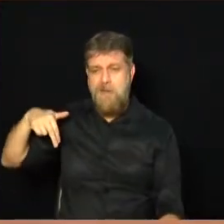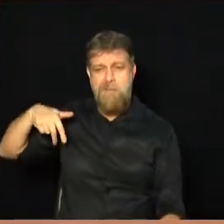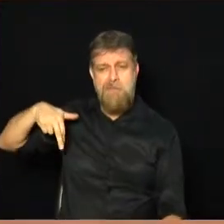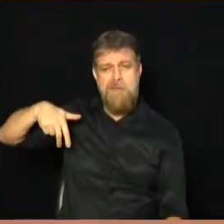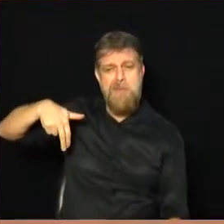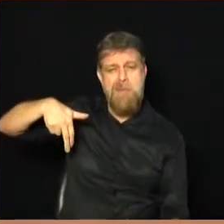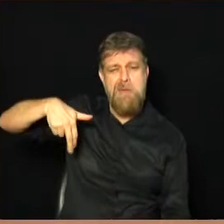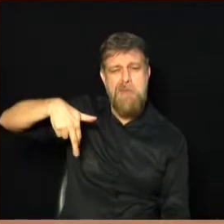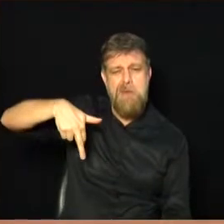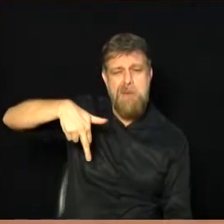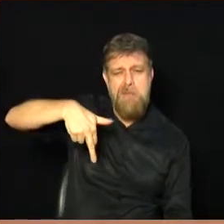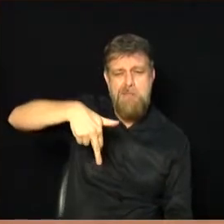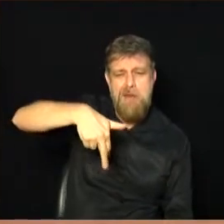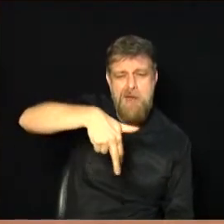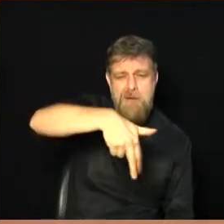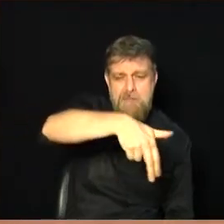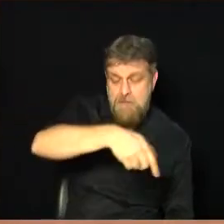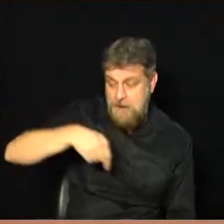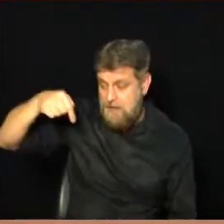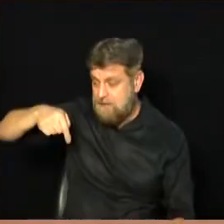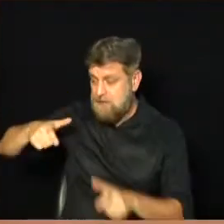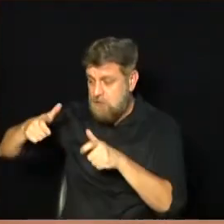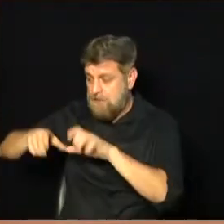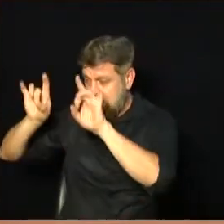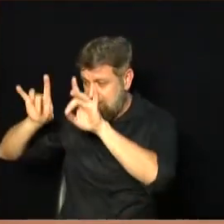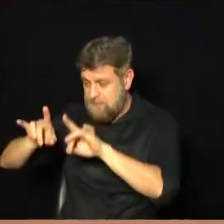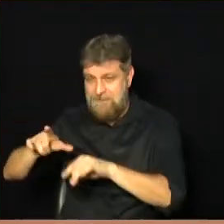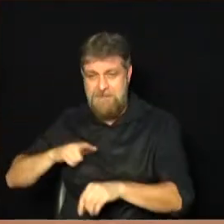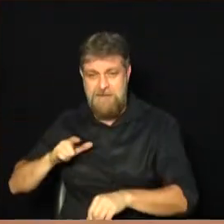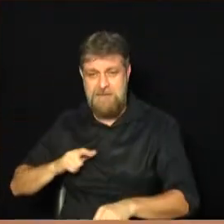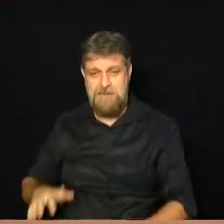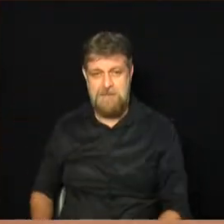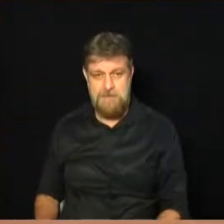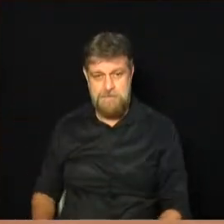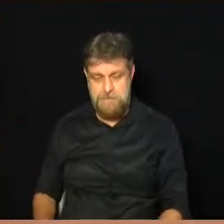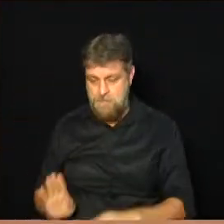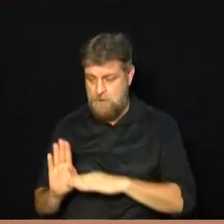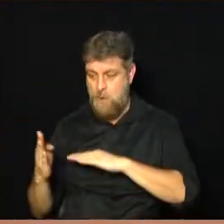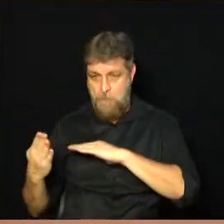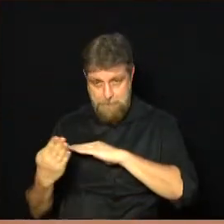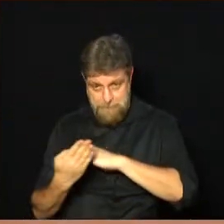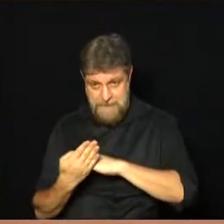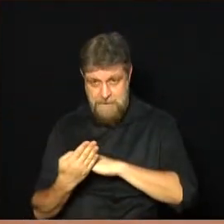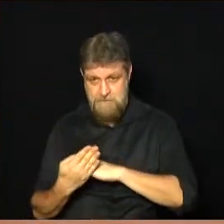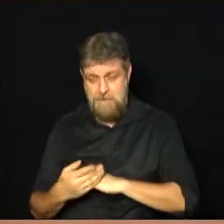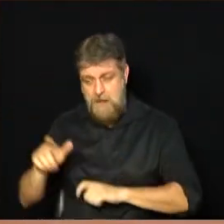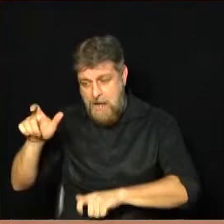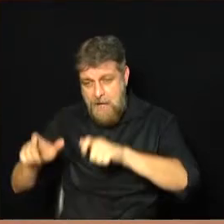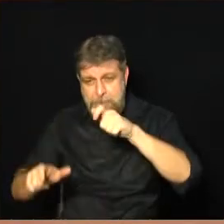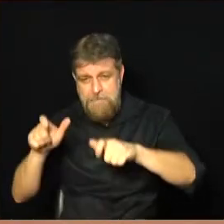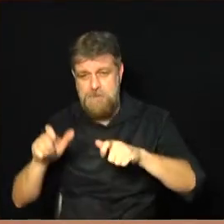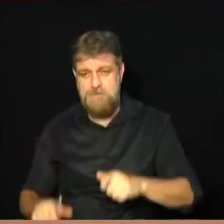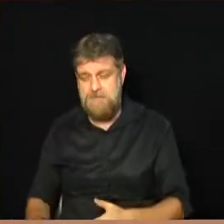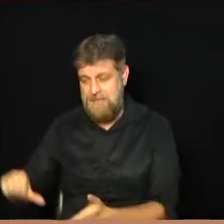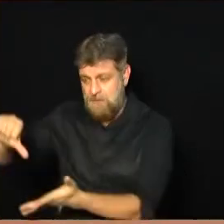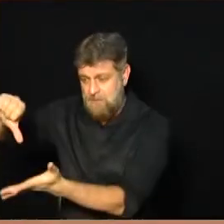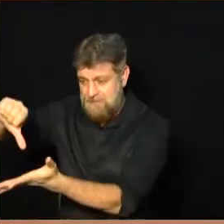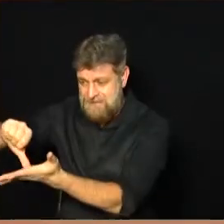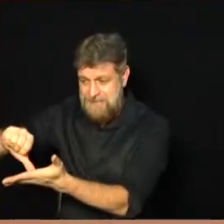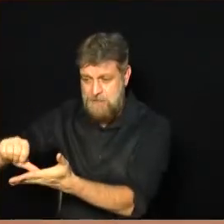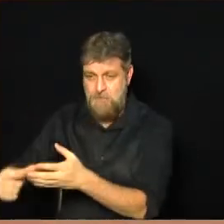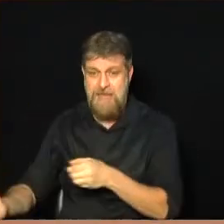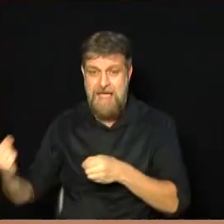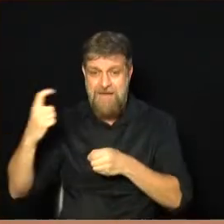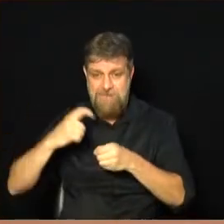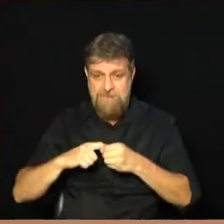BRT. Mas nesse ponto específico, além do acesso ao bairro, né, quem vem no sentido centro-bairro para acessar